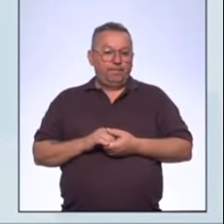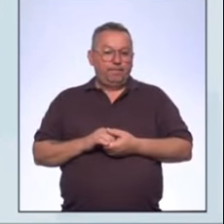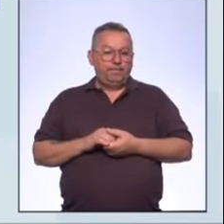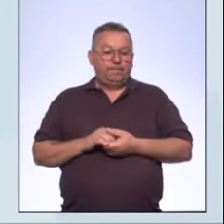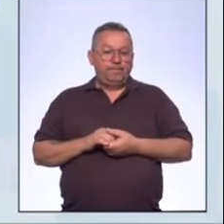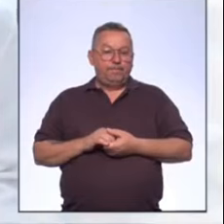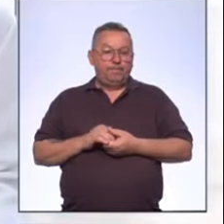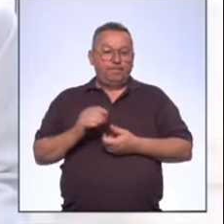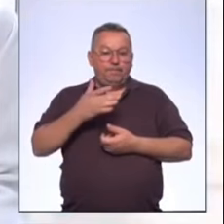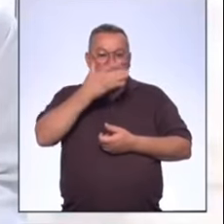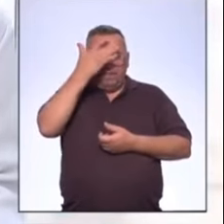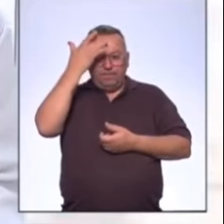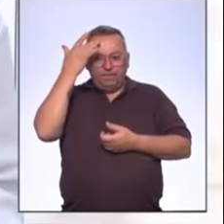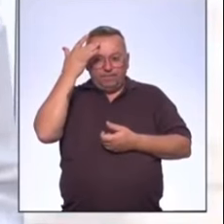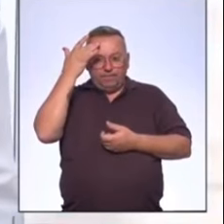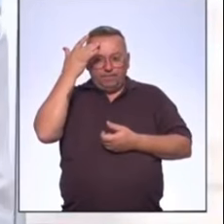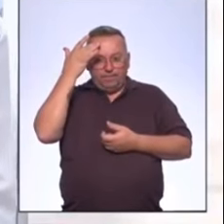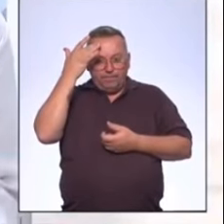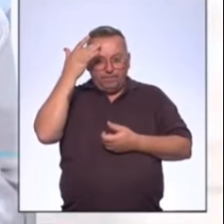Pessoal,